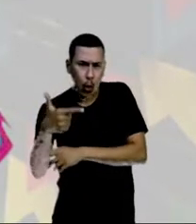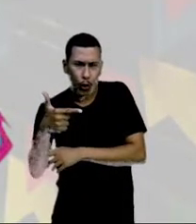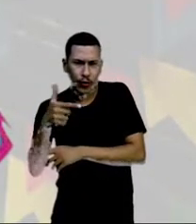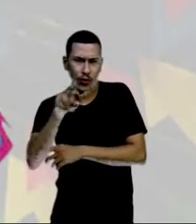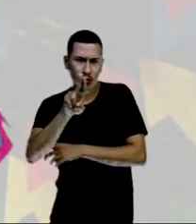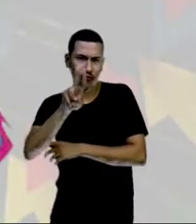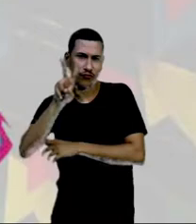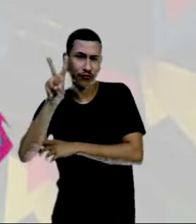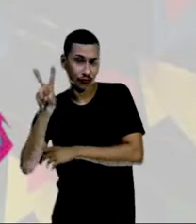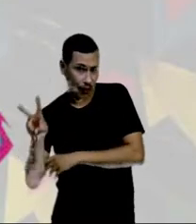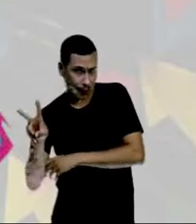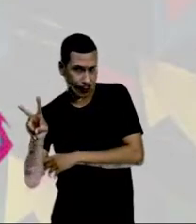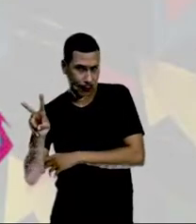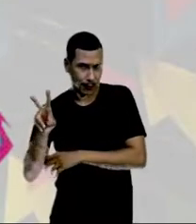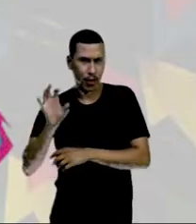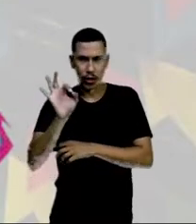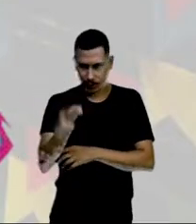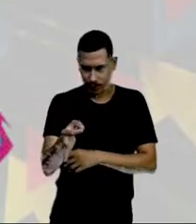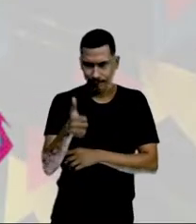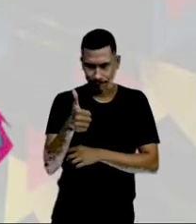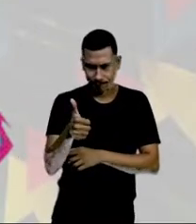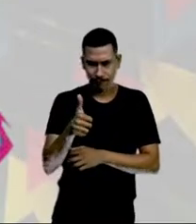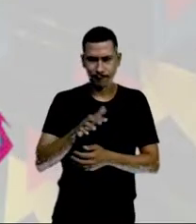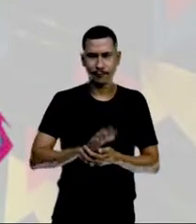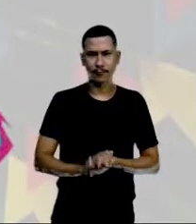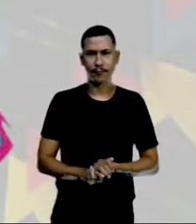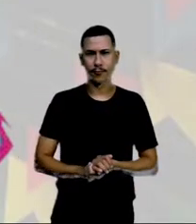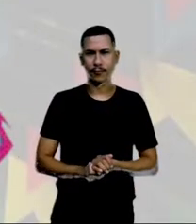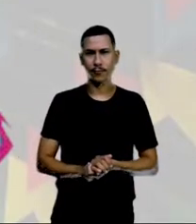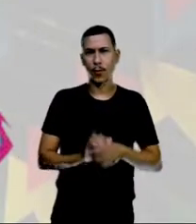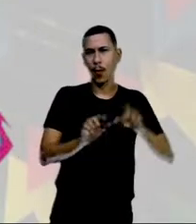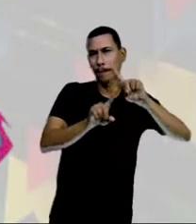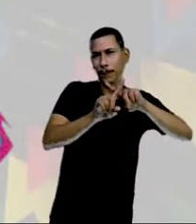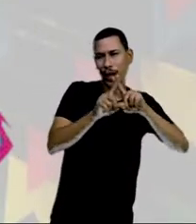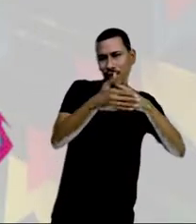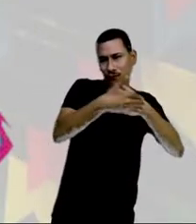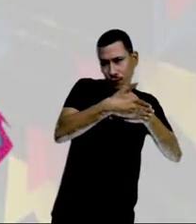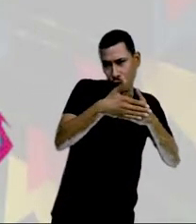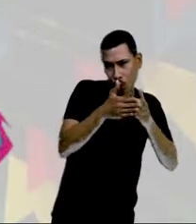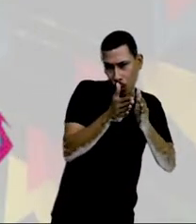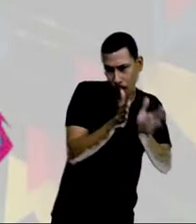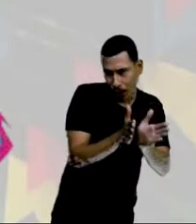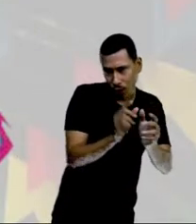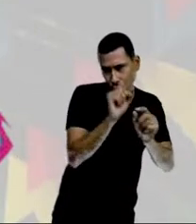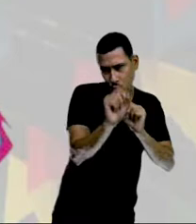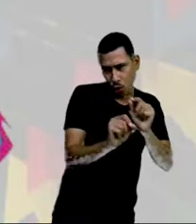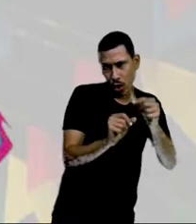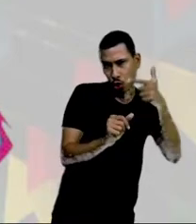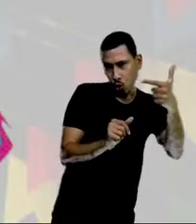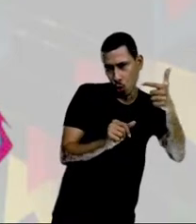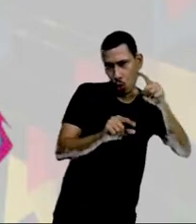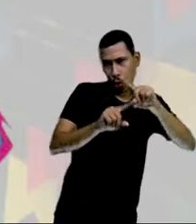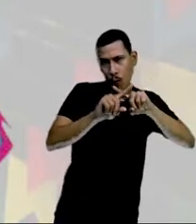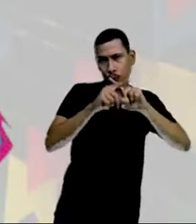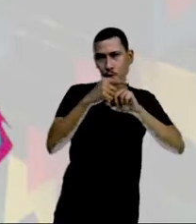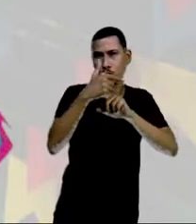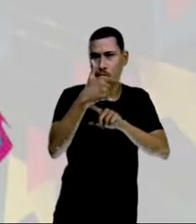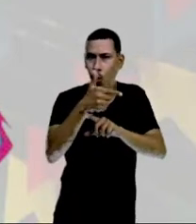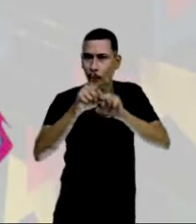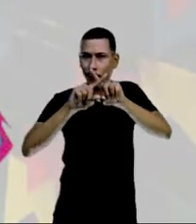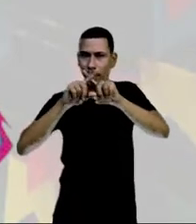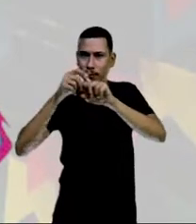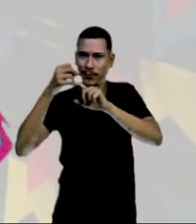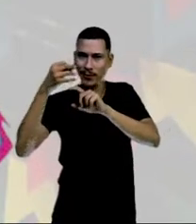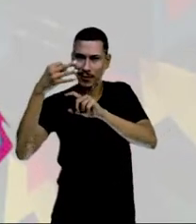volume, tá certo? Mas que tenha o formato 2 por 2 por 3,